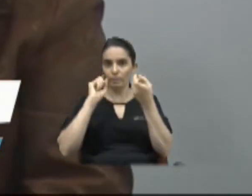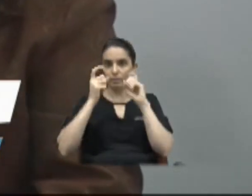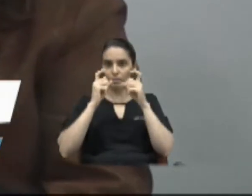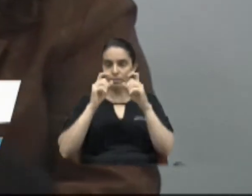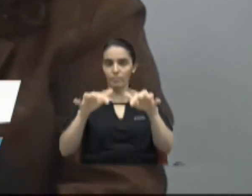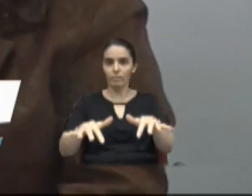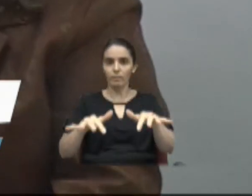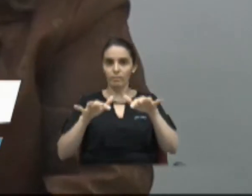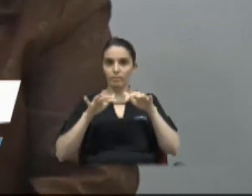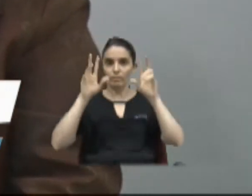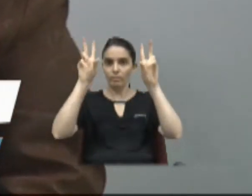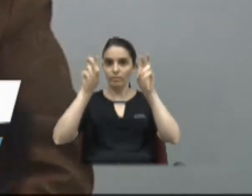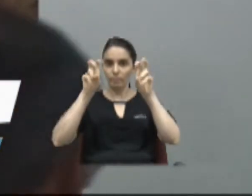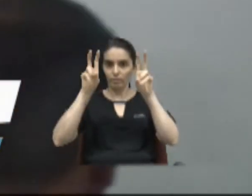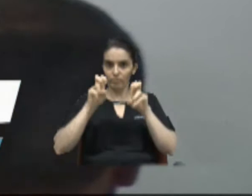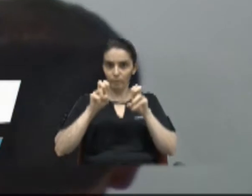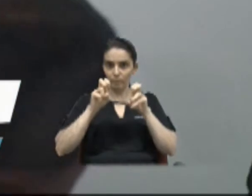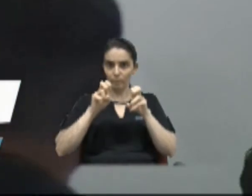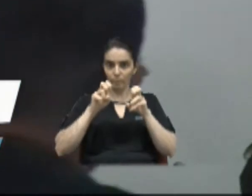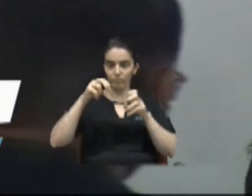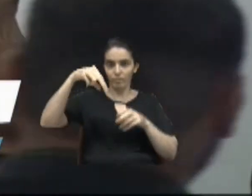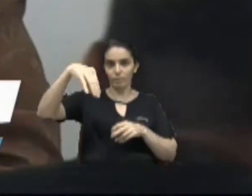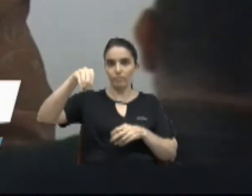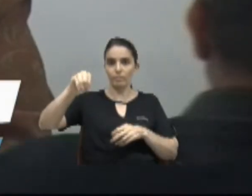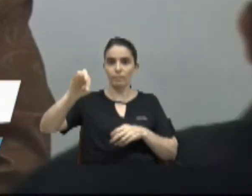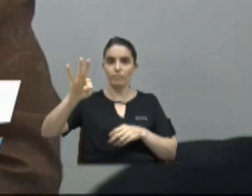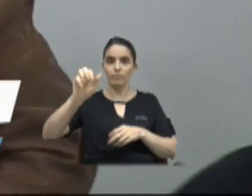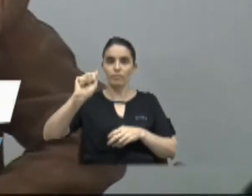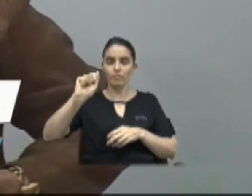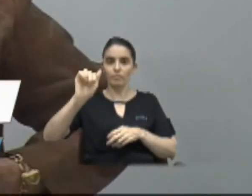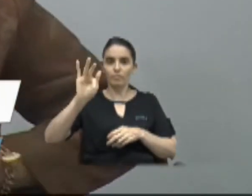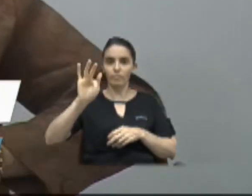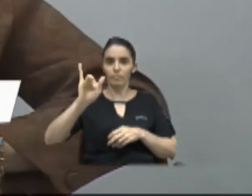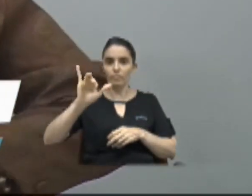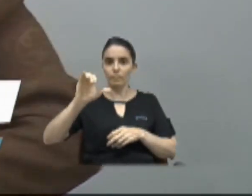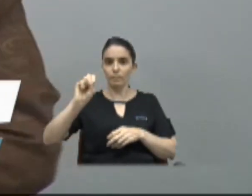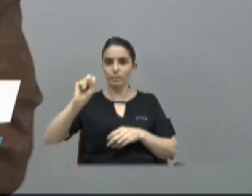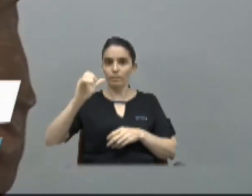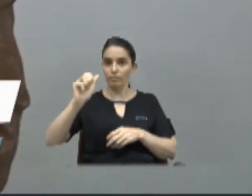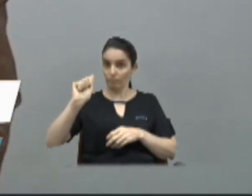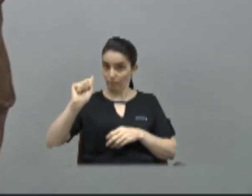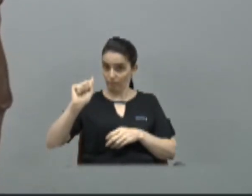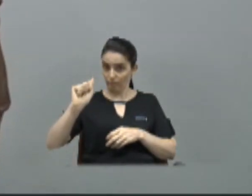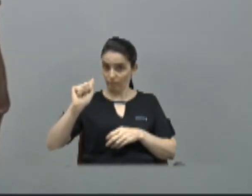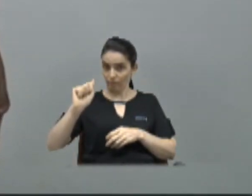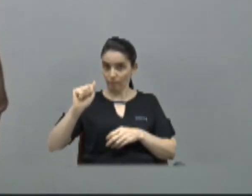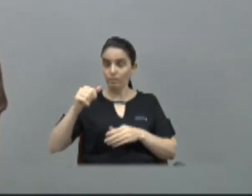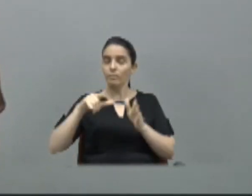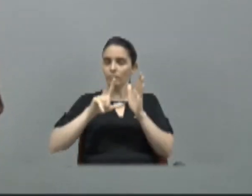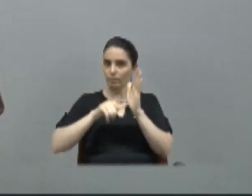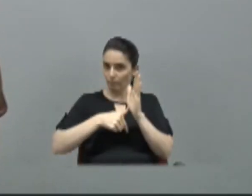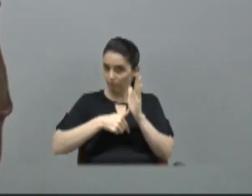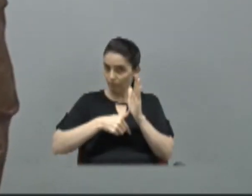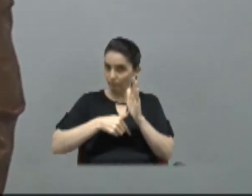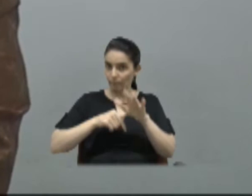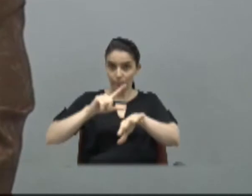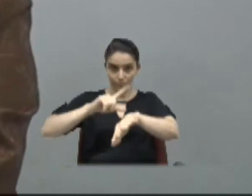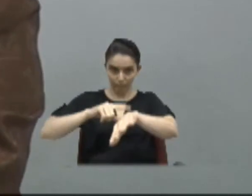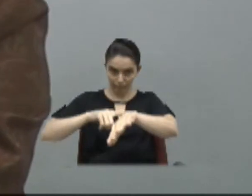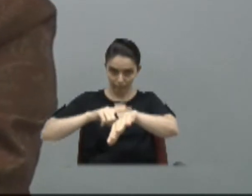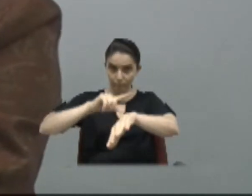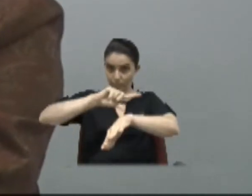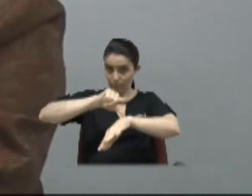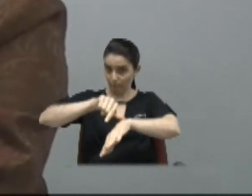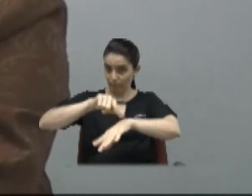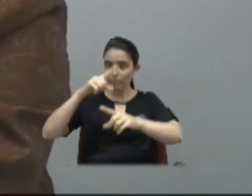pública, e o assunto era nota fiscal paulista. Então, eu realmente cheguei atrasada, porque eu estava representando as entidades da nossa cidade, em